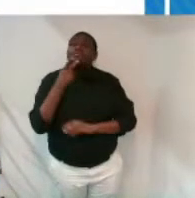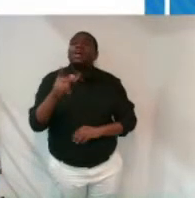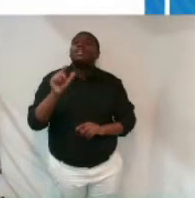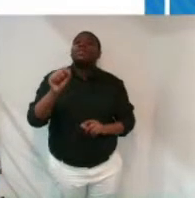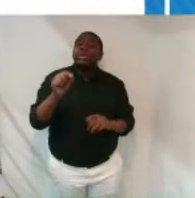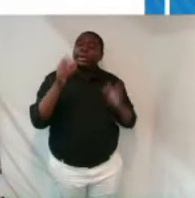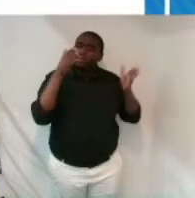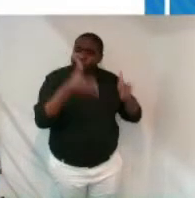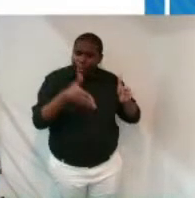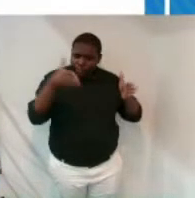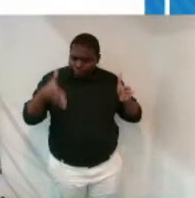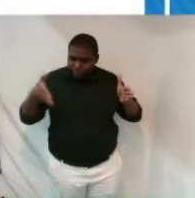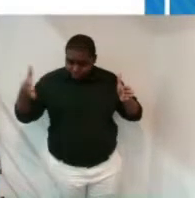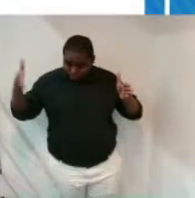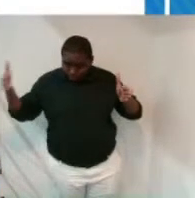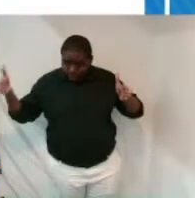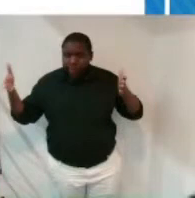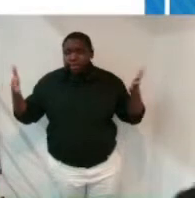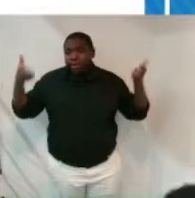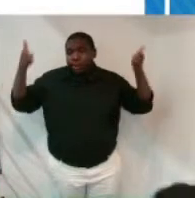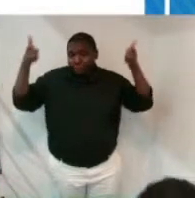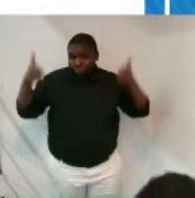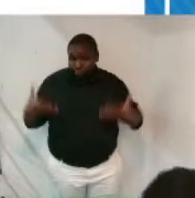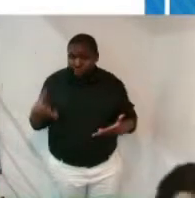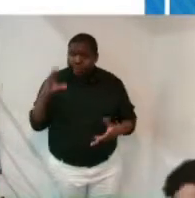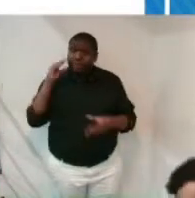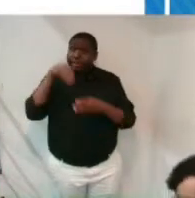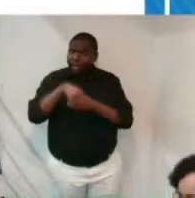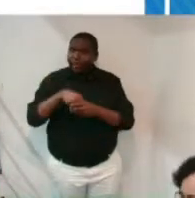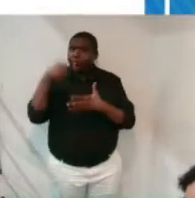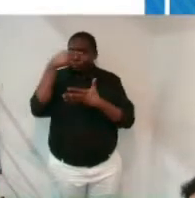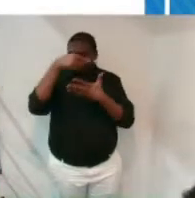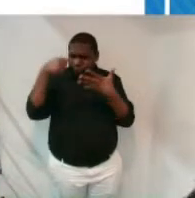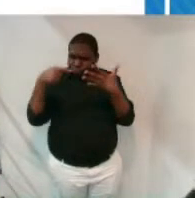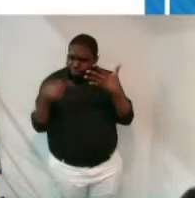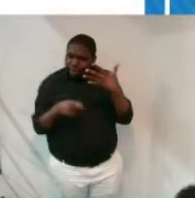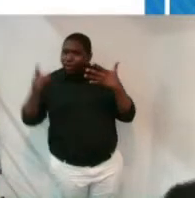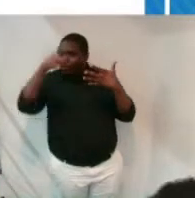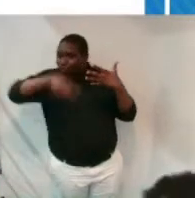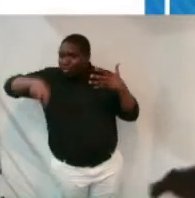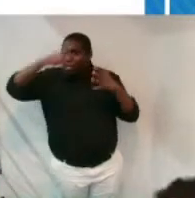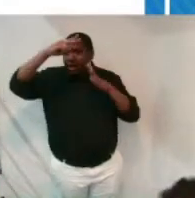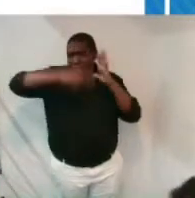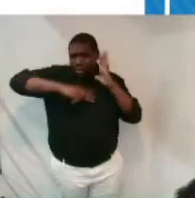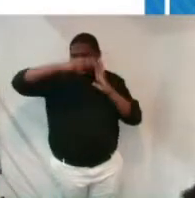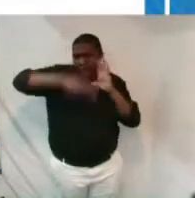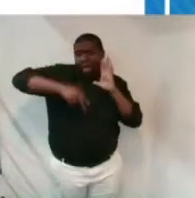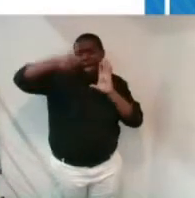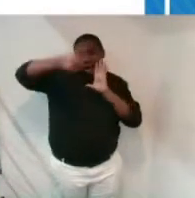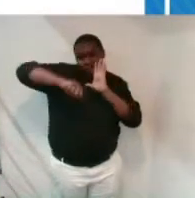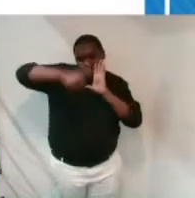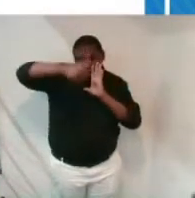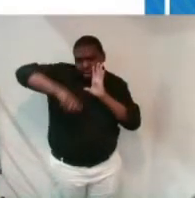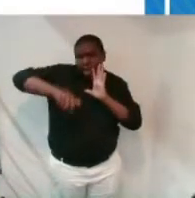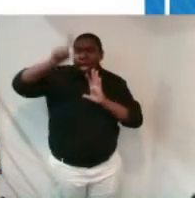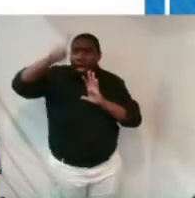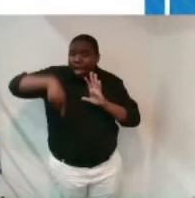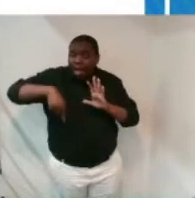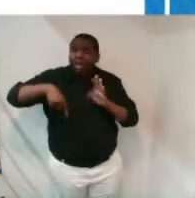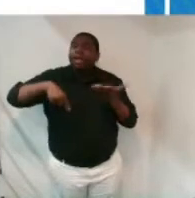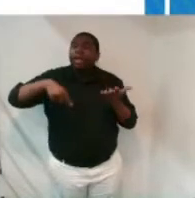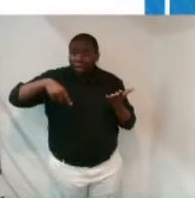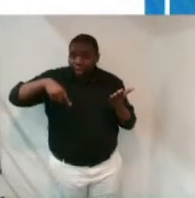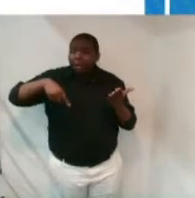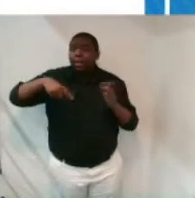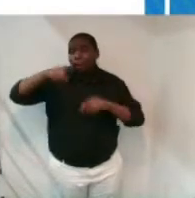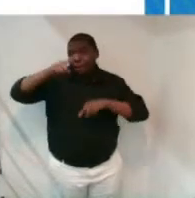aí, esses capítulos, subcapítulos aí para vocês analisarem. É um material que, como diz, ele